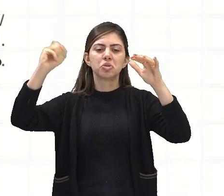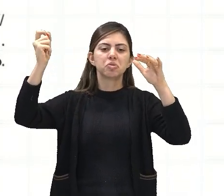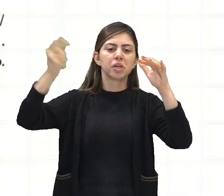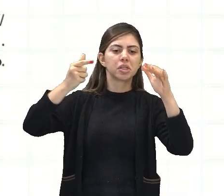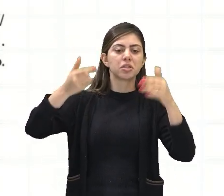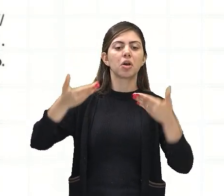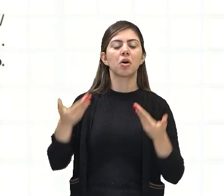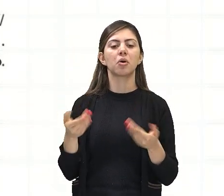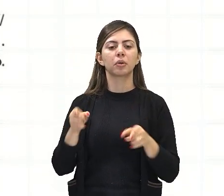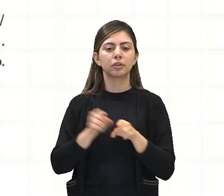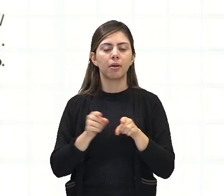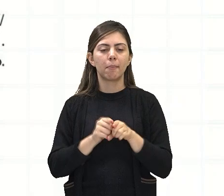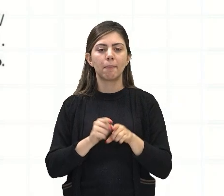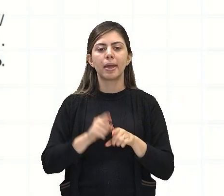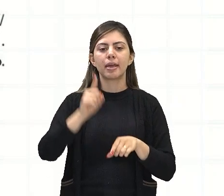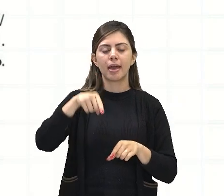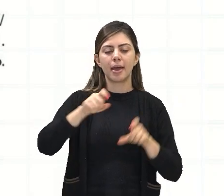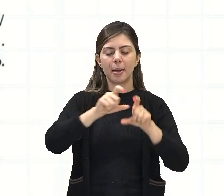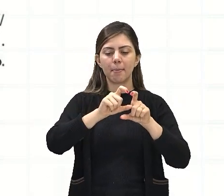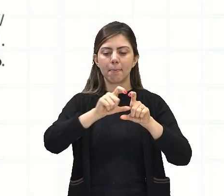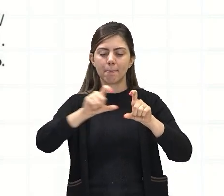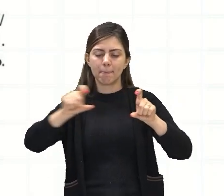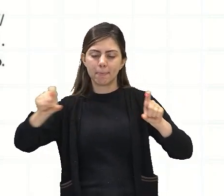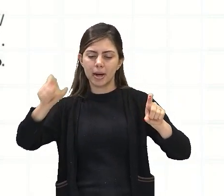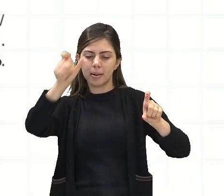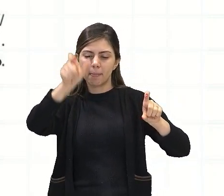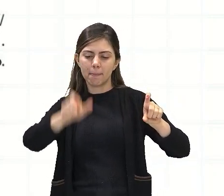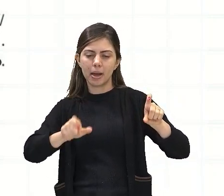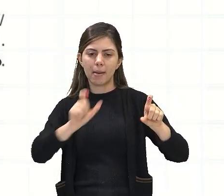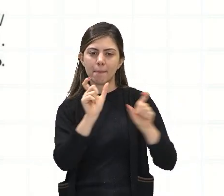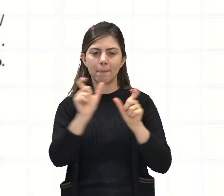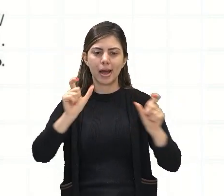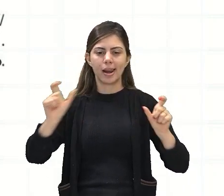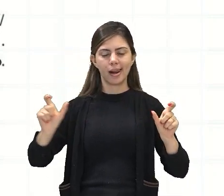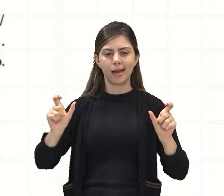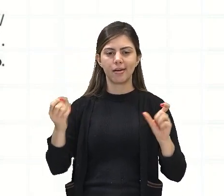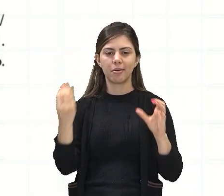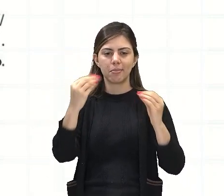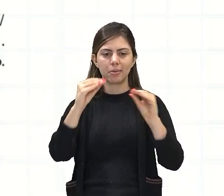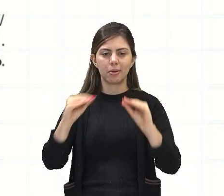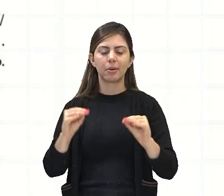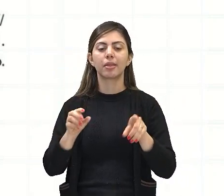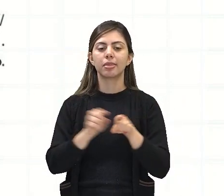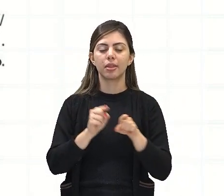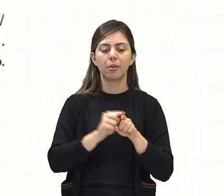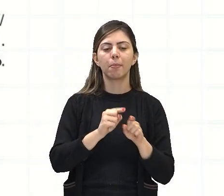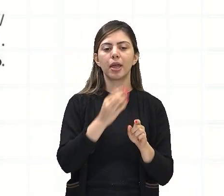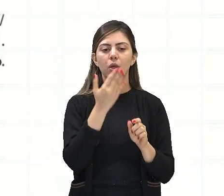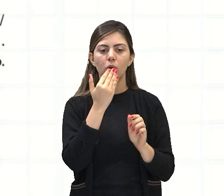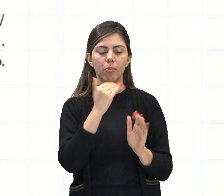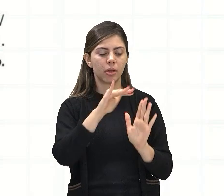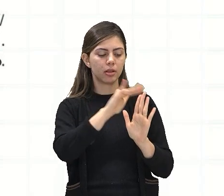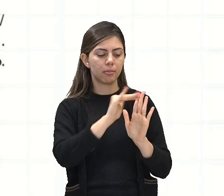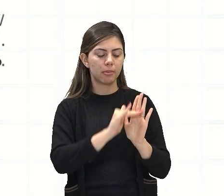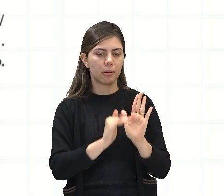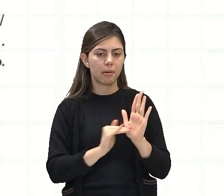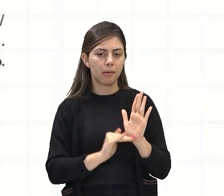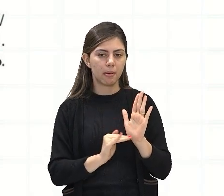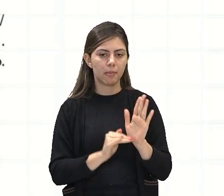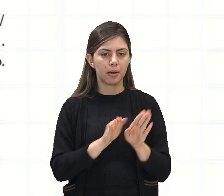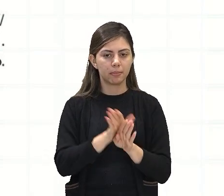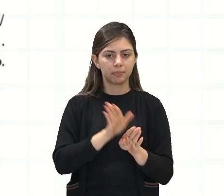palavras cruzadas que já entram naquele caráter, né, do entretenimento, as receitas, que nós já vimos que é um tipo,